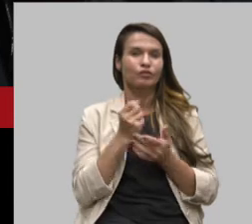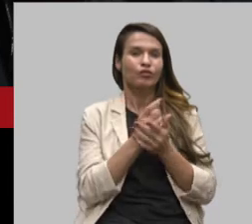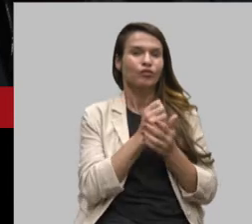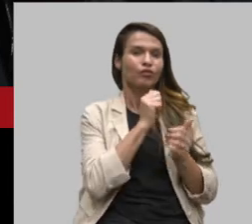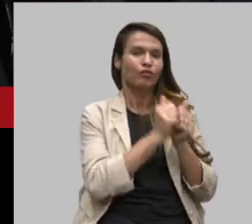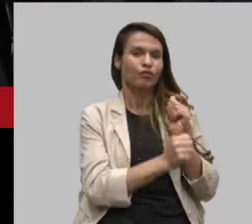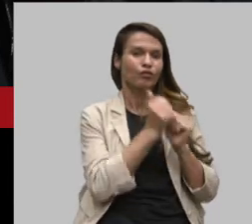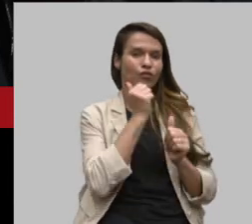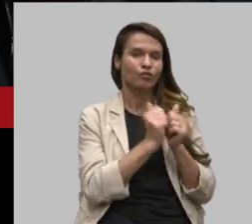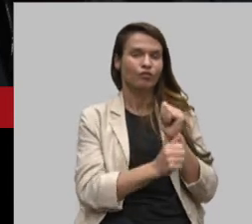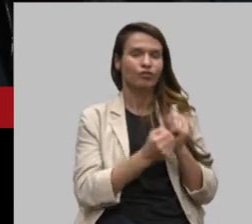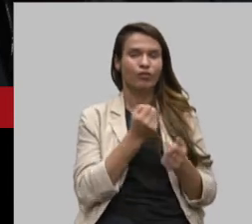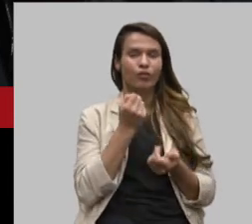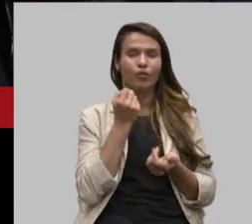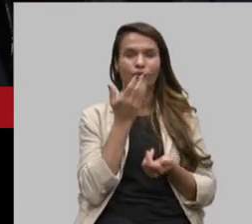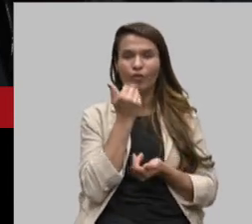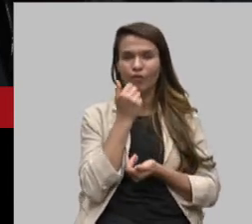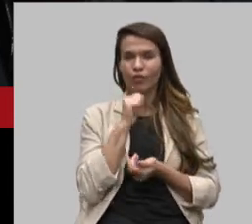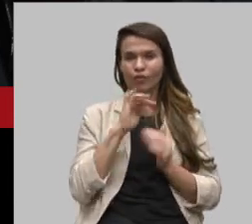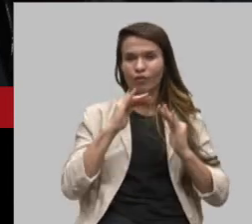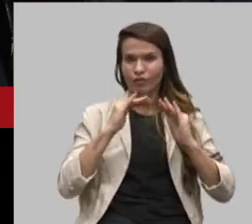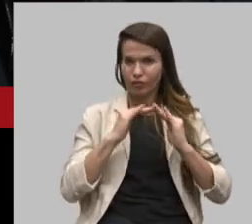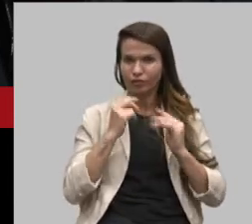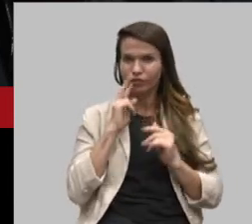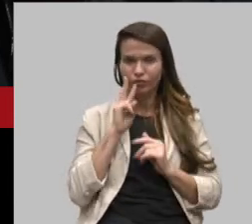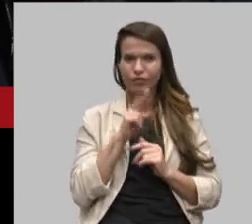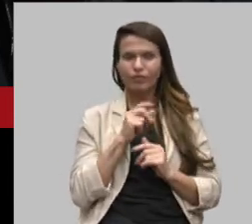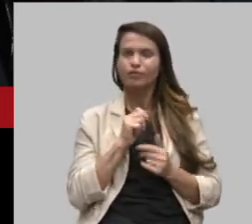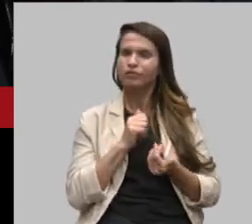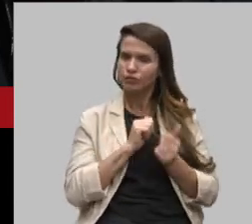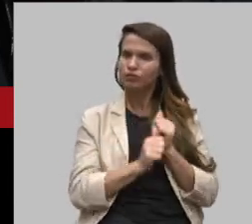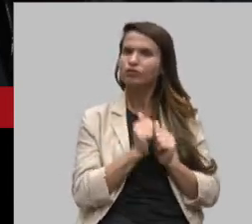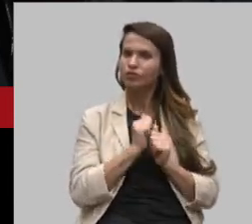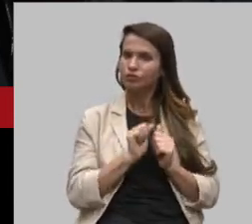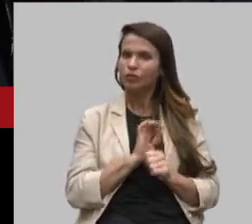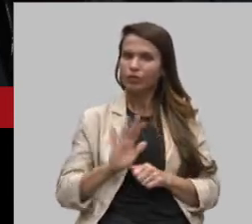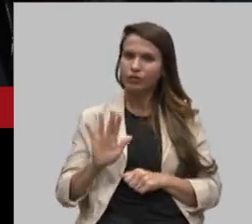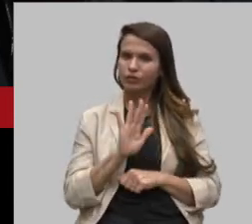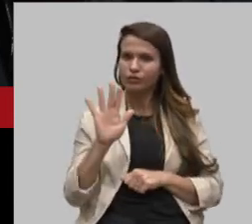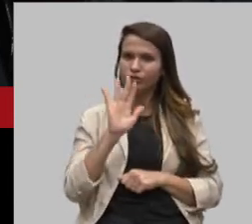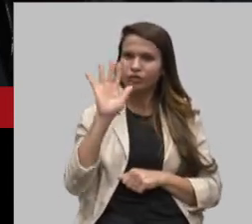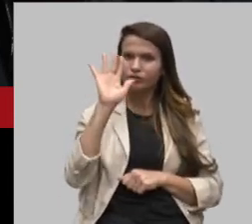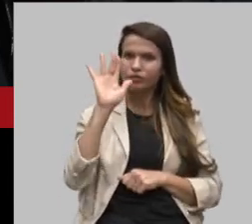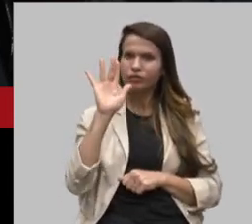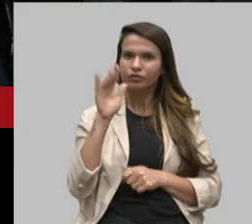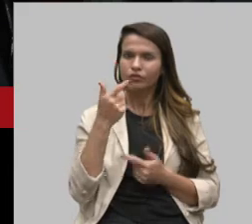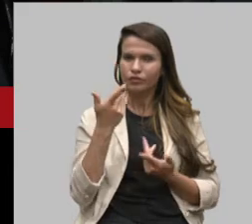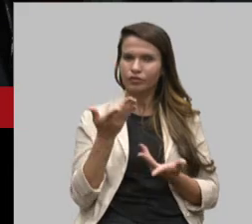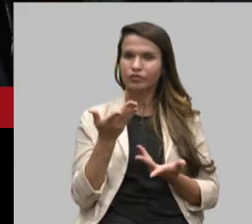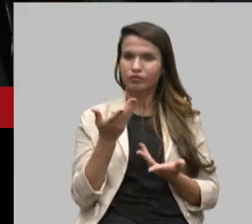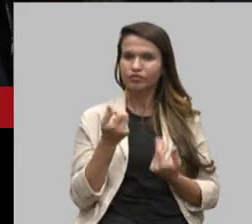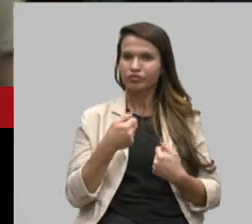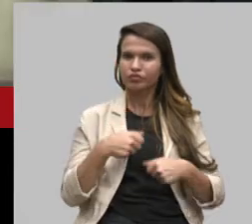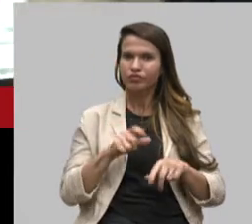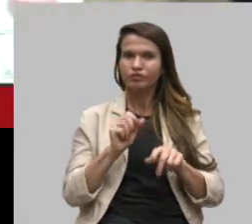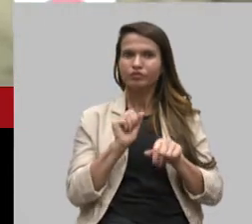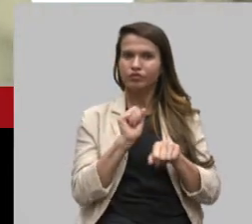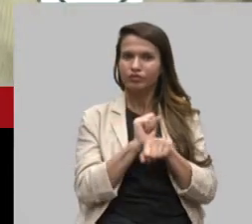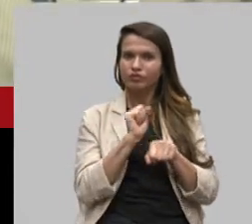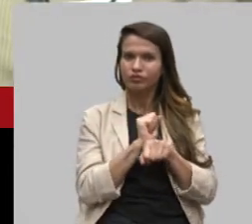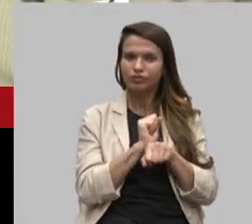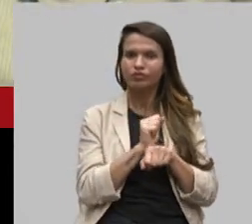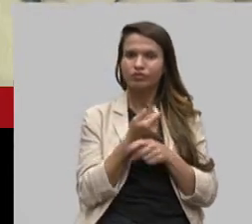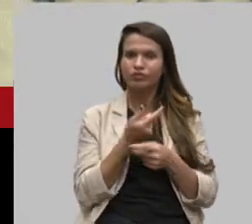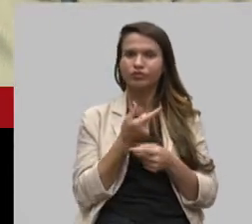olhar o arroz Tá muito caro a comida dentro de casa cara Você tem que par de colocar comida na sua mesa poder